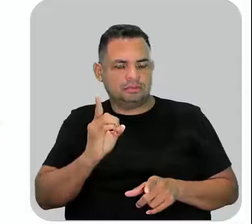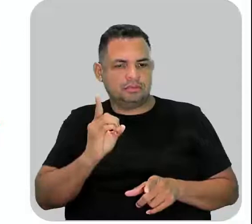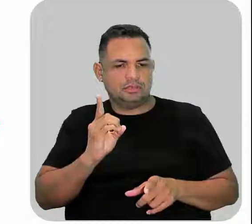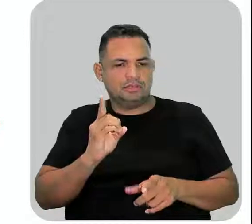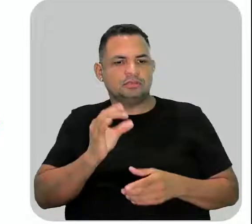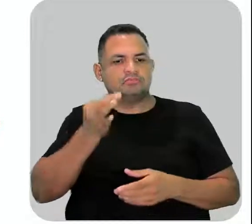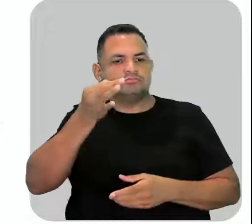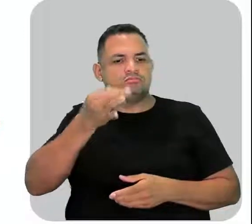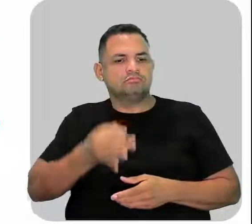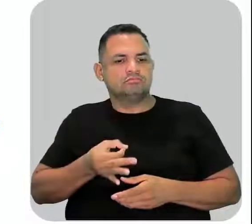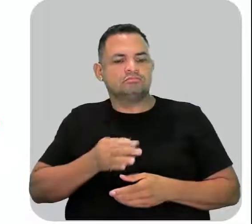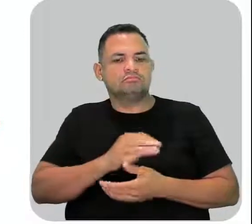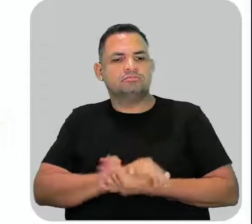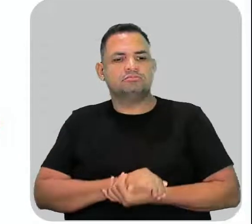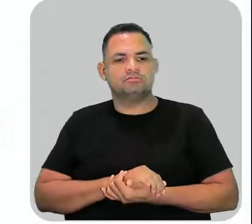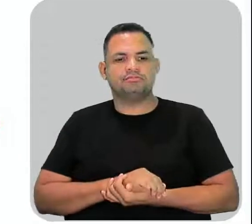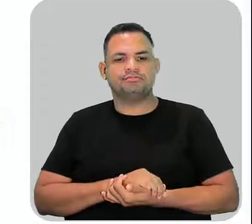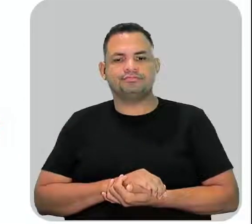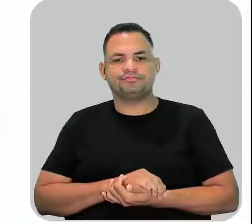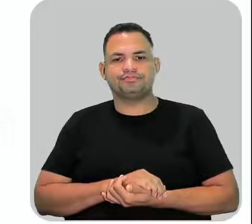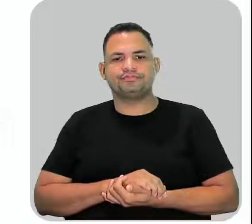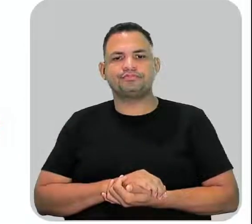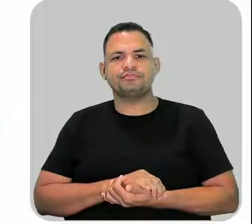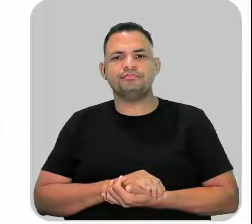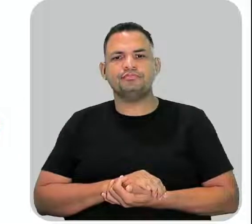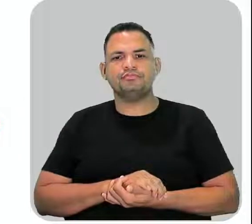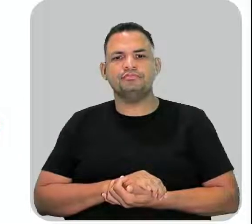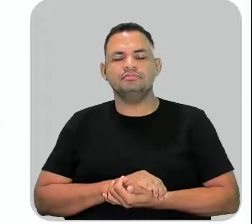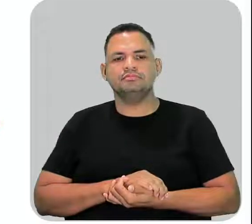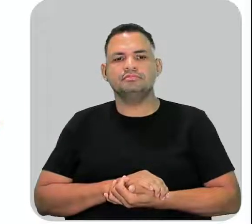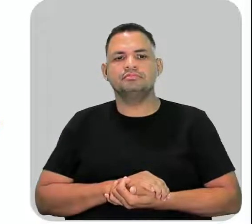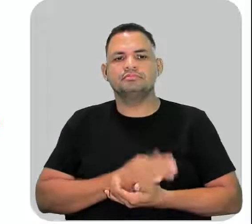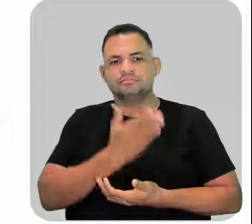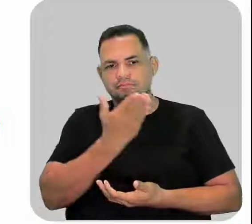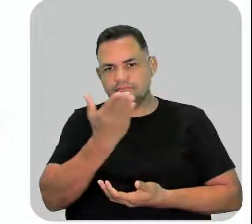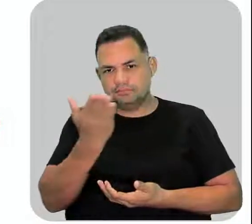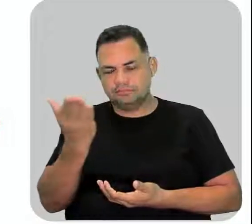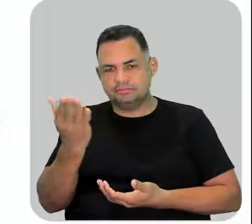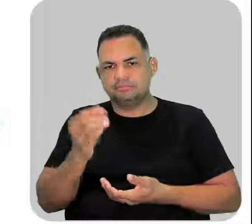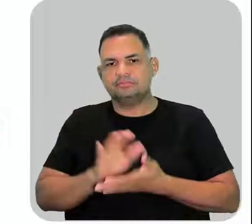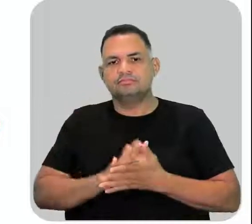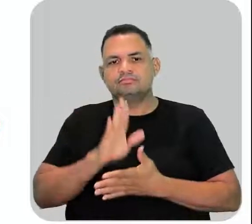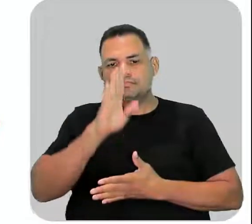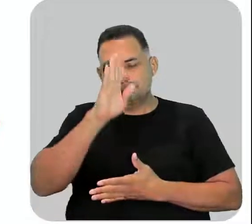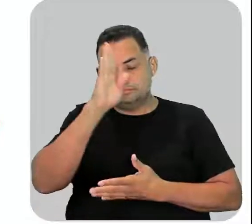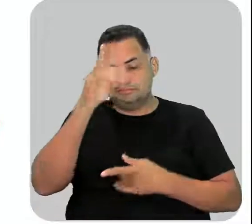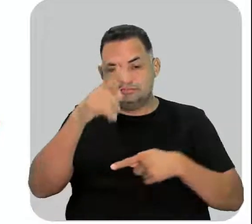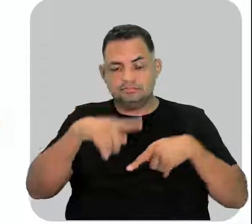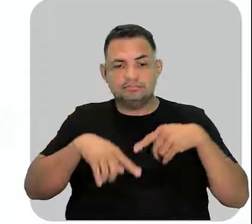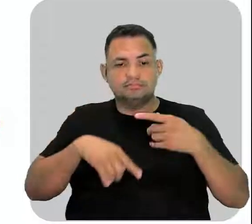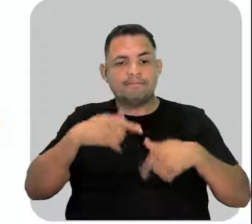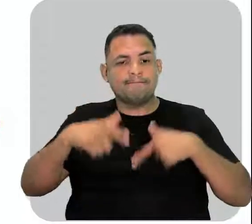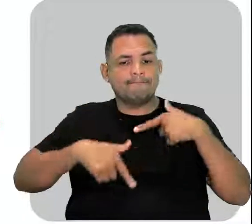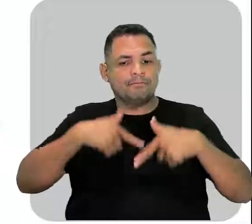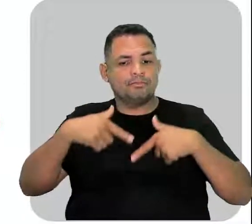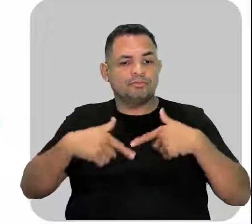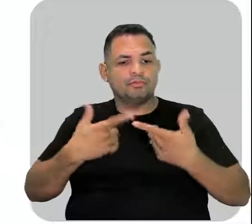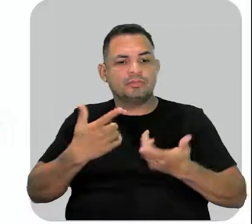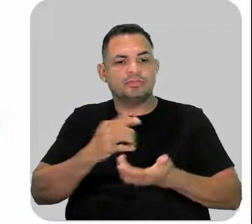a nossa questão. A hidratação do propino, catalisada por ácido, produz principalmente a